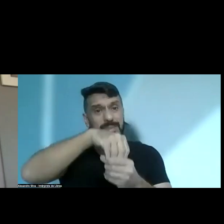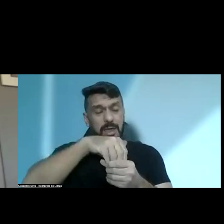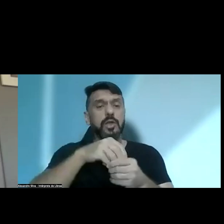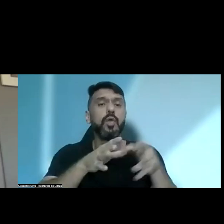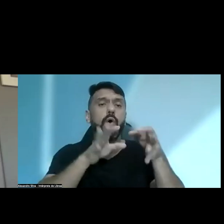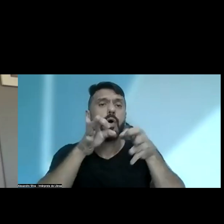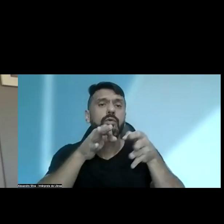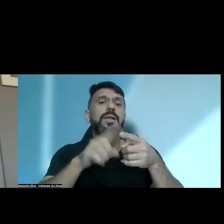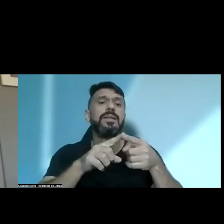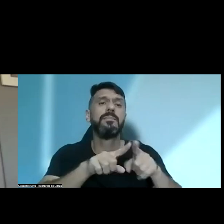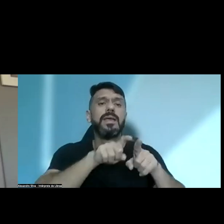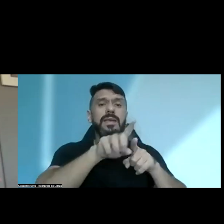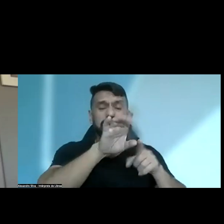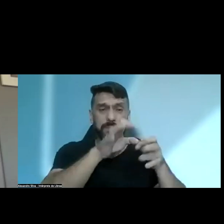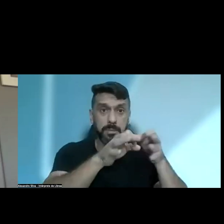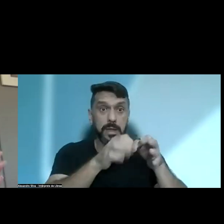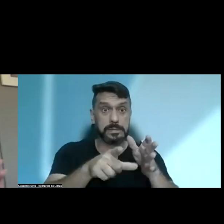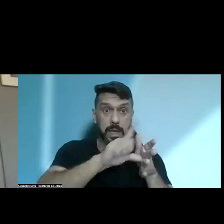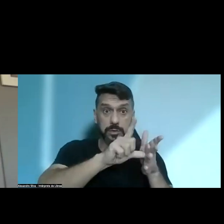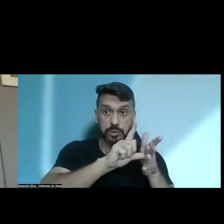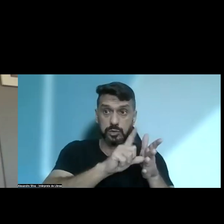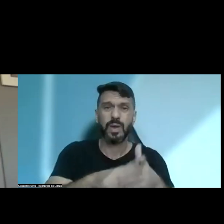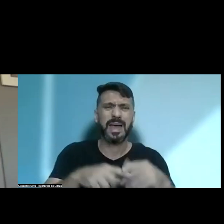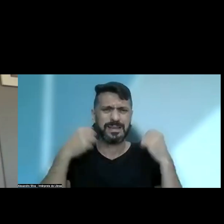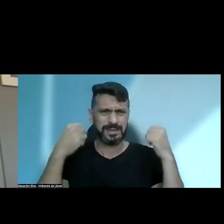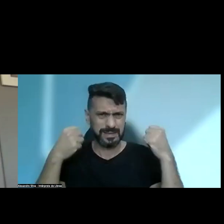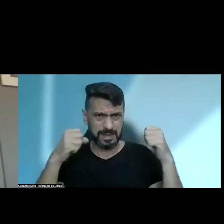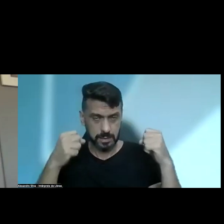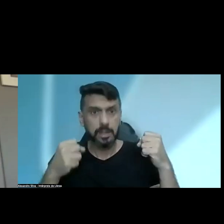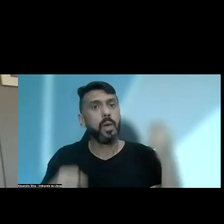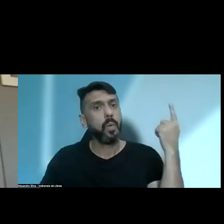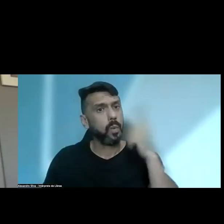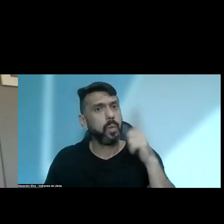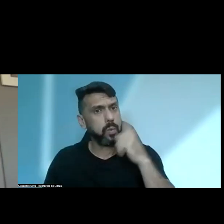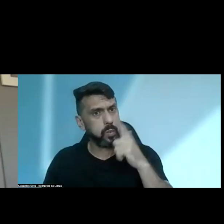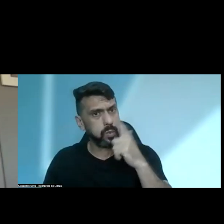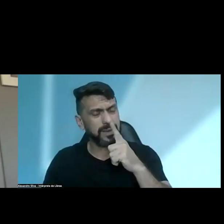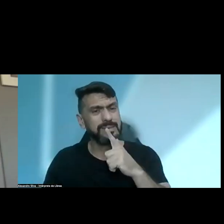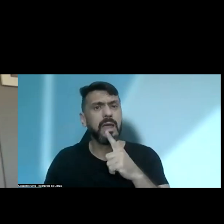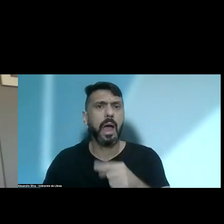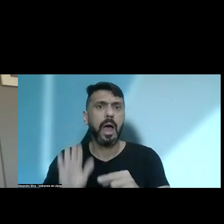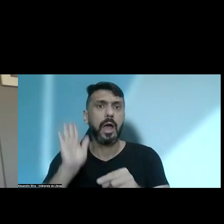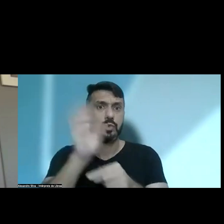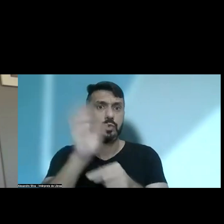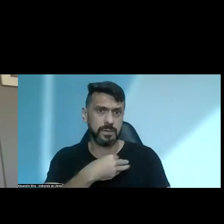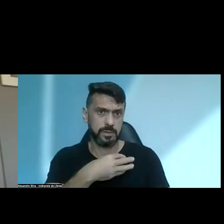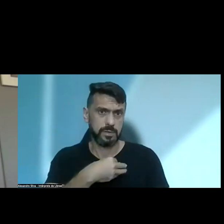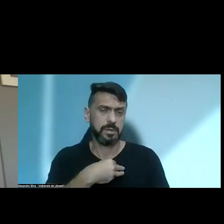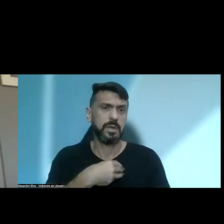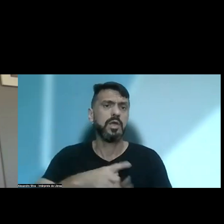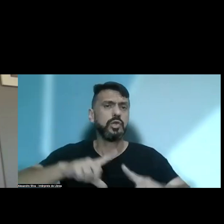no espermatozoide. Então, se antes disso, com o exercício, por exemplo, a gente puder ter esses benefícios e melhorar, diminuir